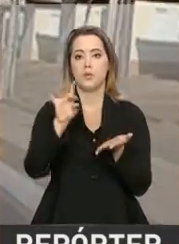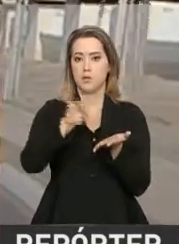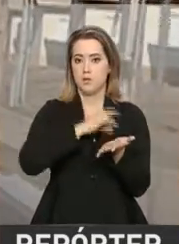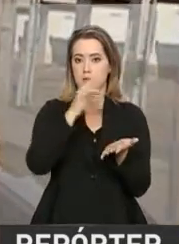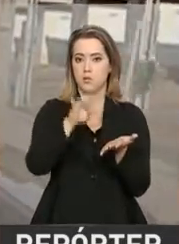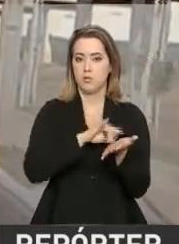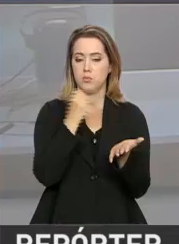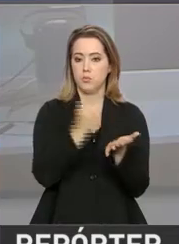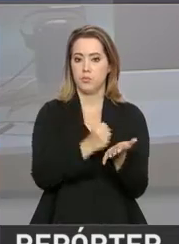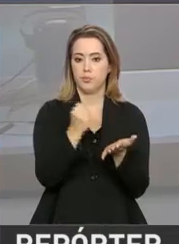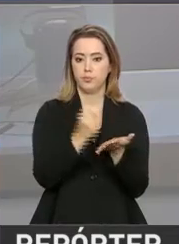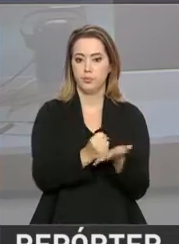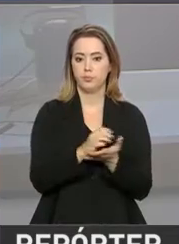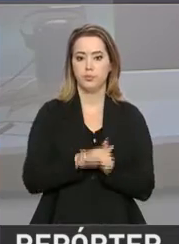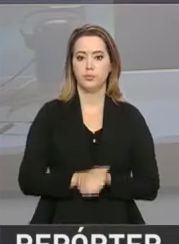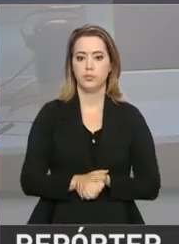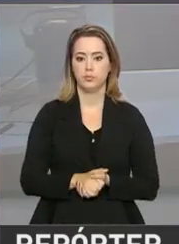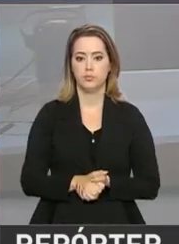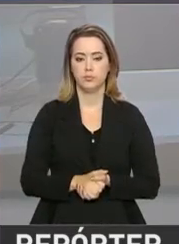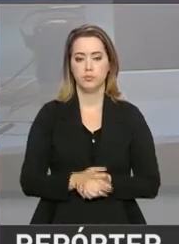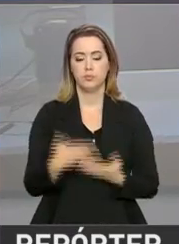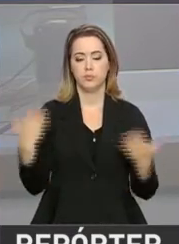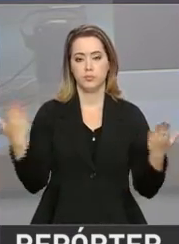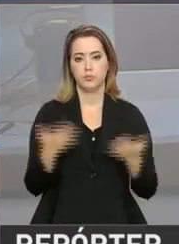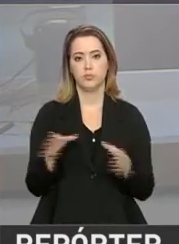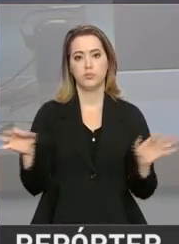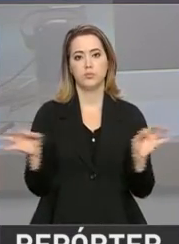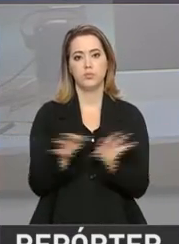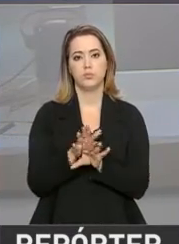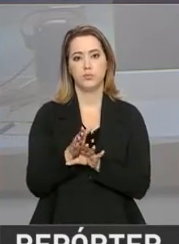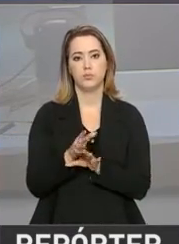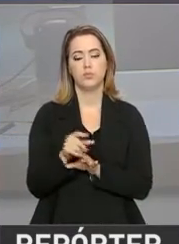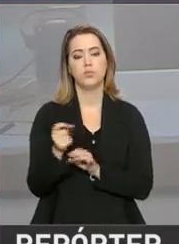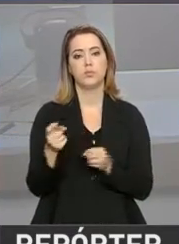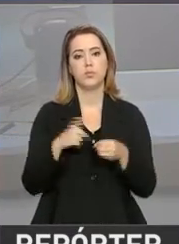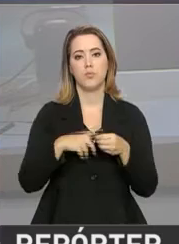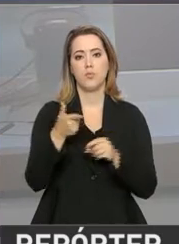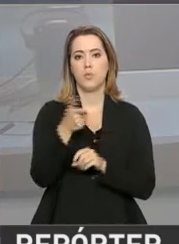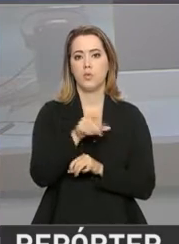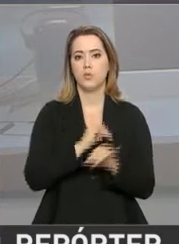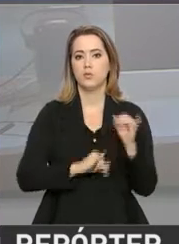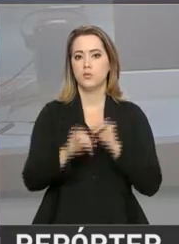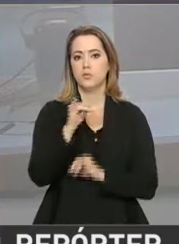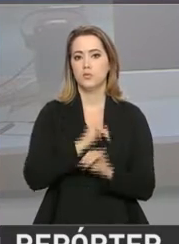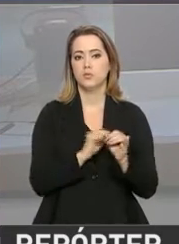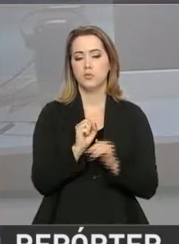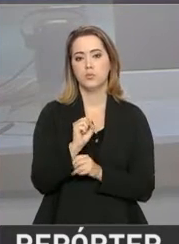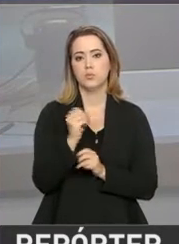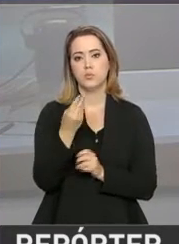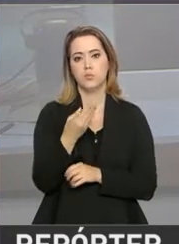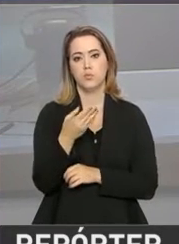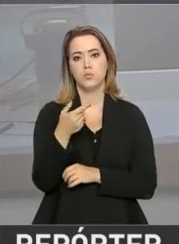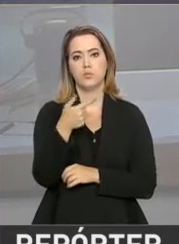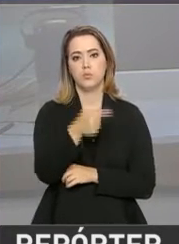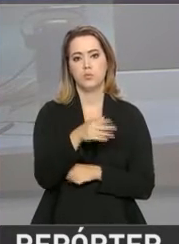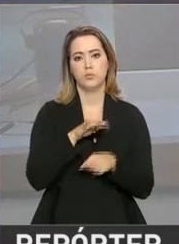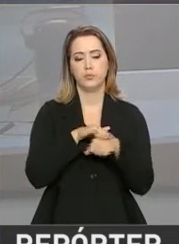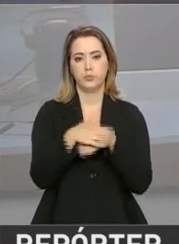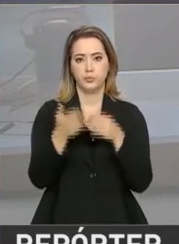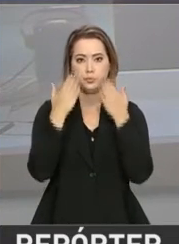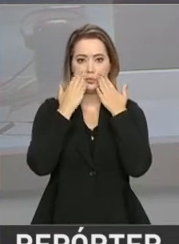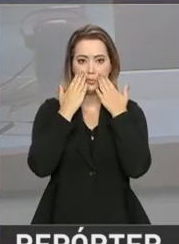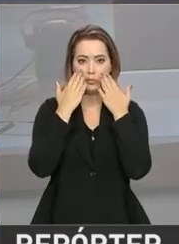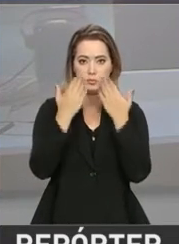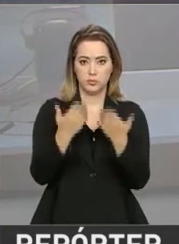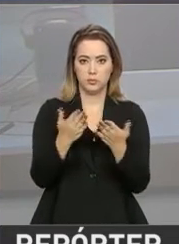dos contratos. Esta edição do Repórter NBR termina aqui. Voltamos a qualquer momento com outras informações ou às 19h